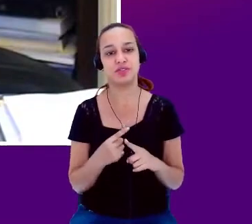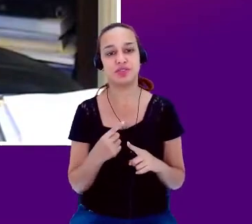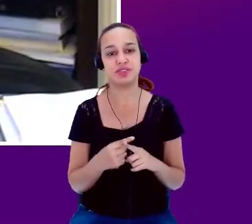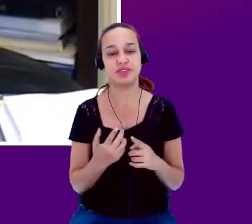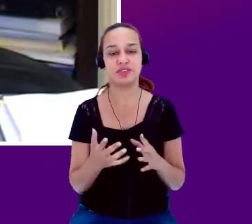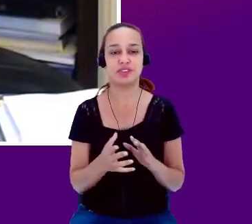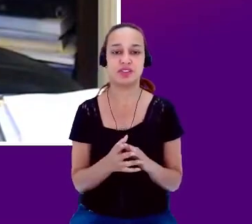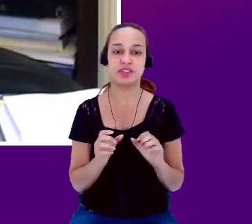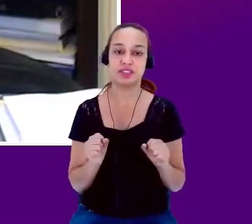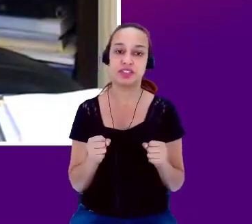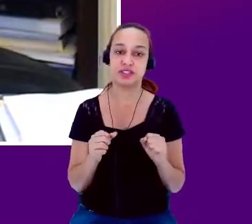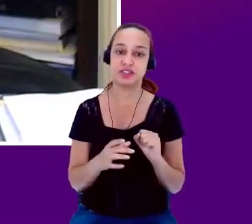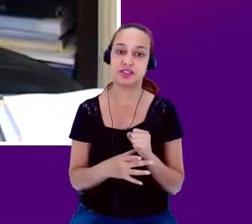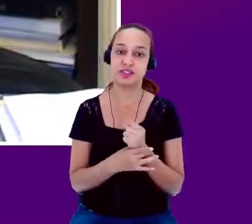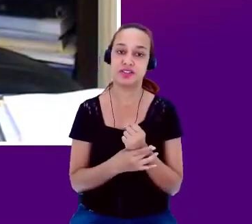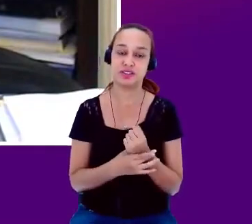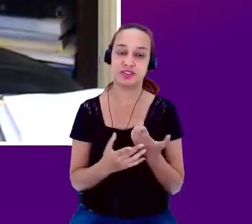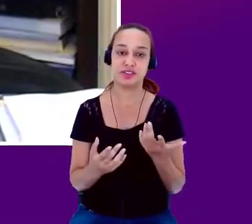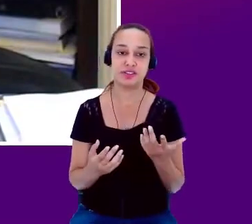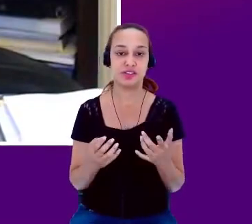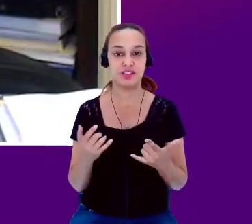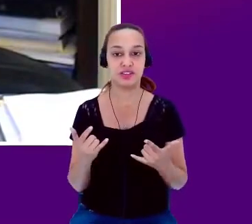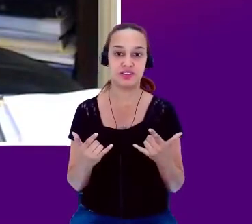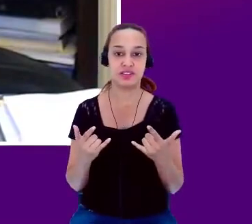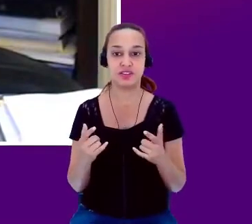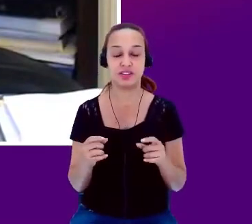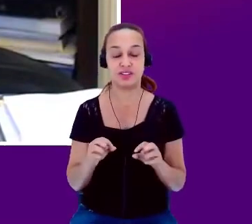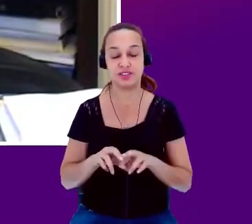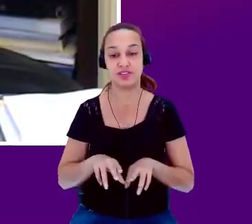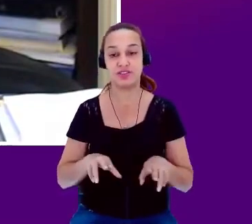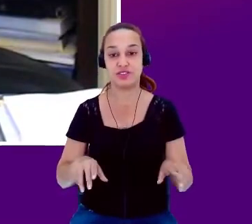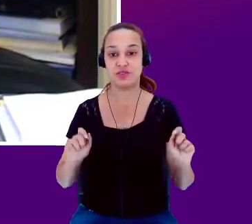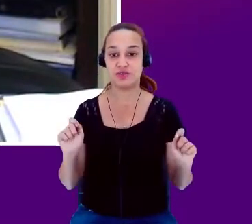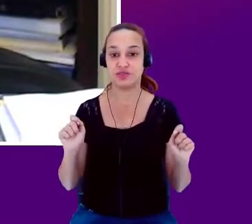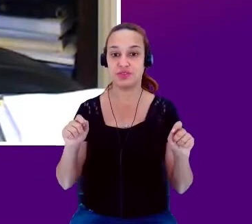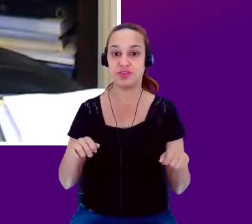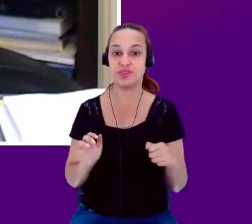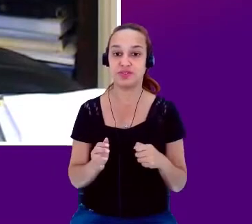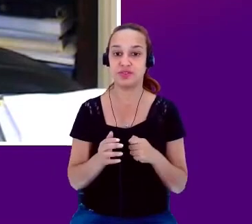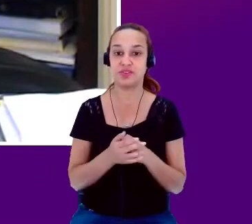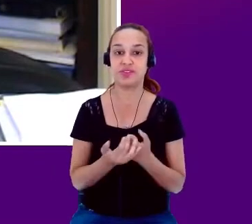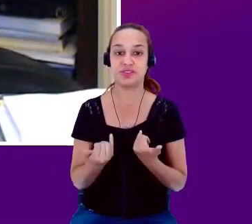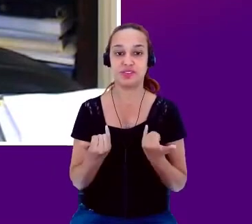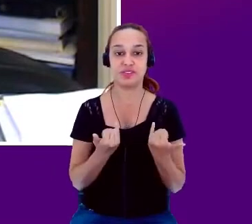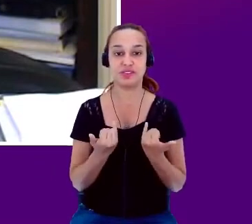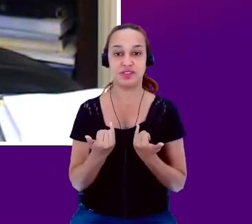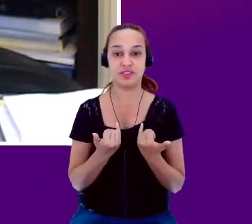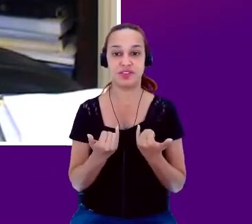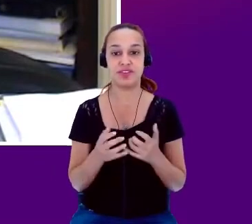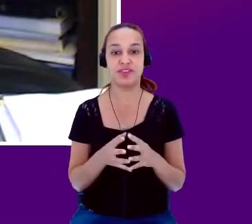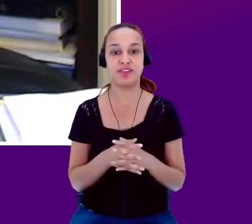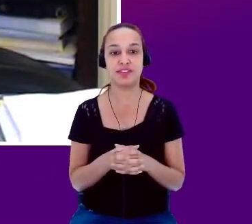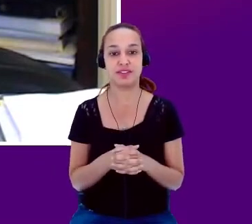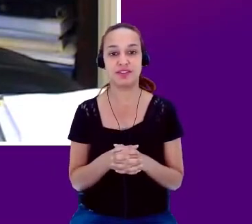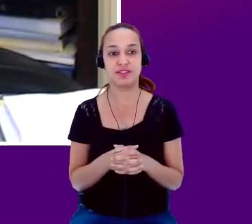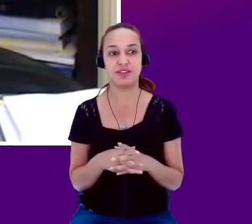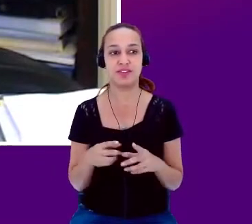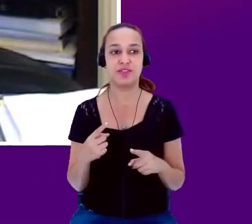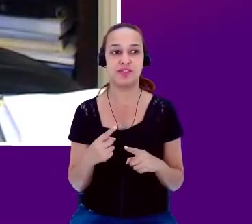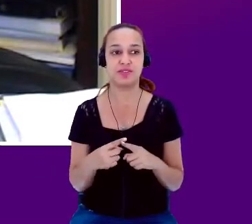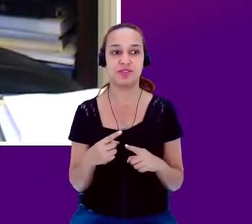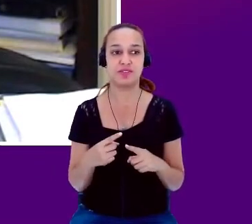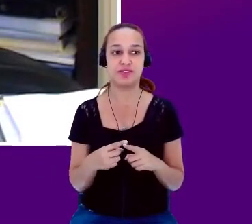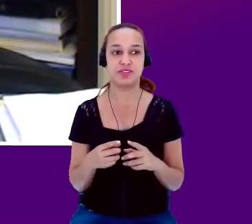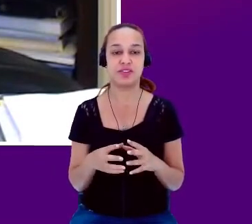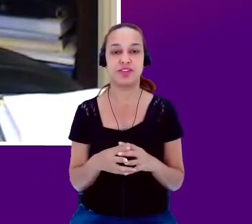segurança cibernética é uma condição de possibilidade da proteção de dados. Nós devemos prestar toda atenção a isso e, nesse contexto,